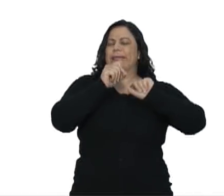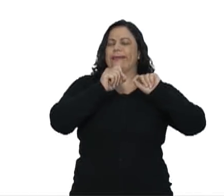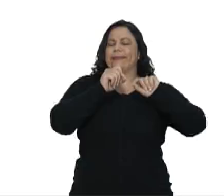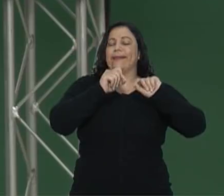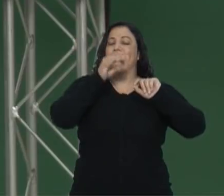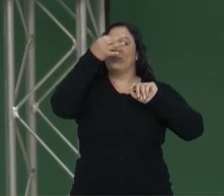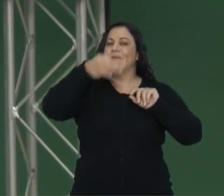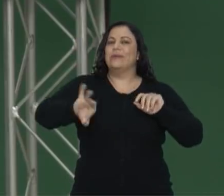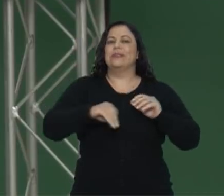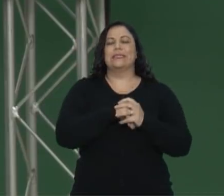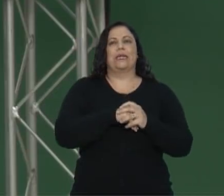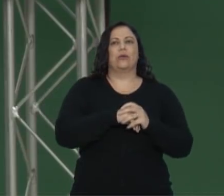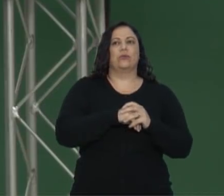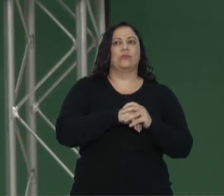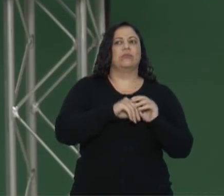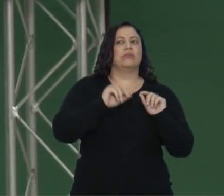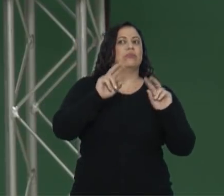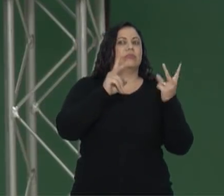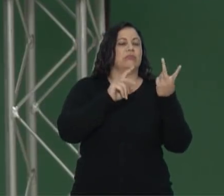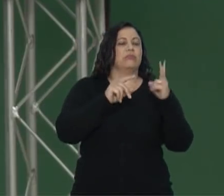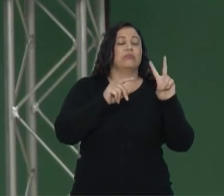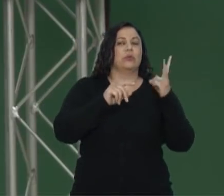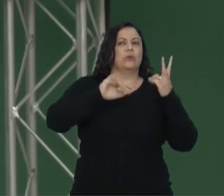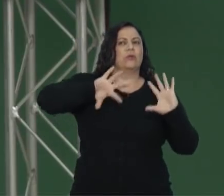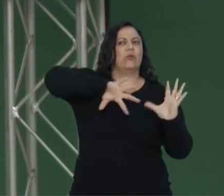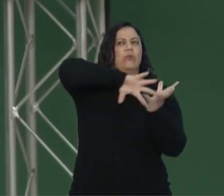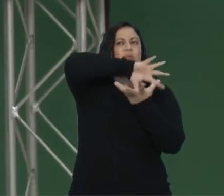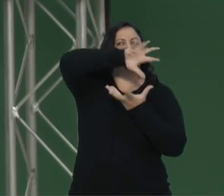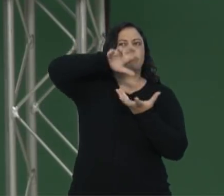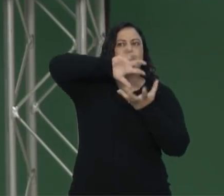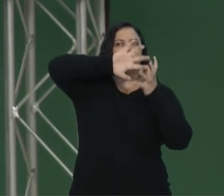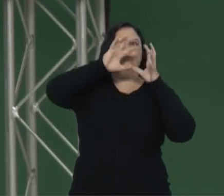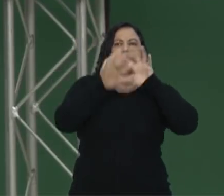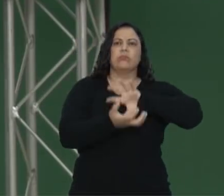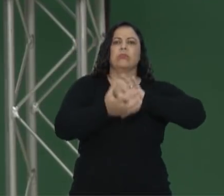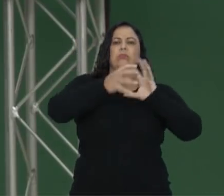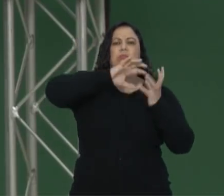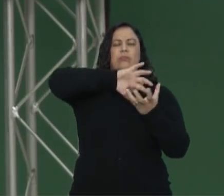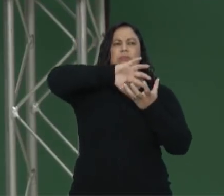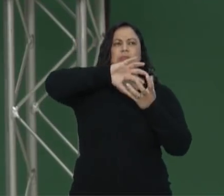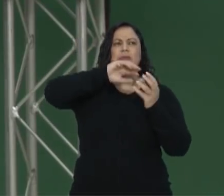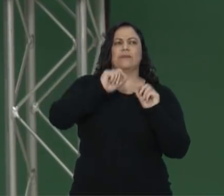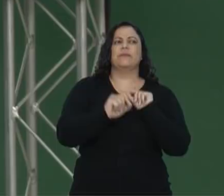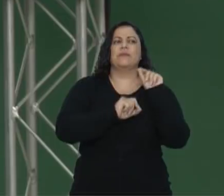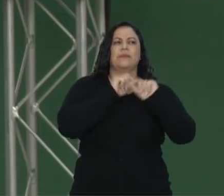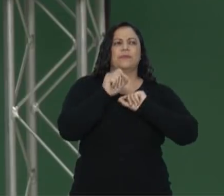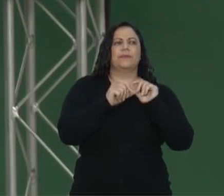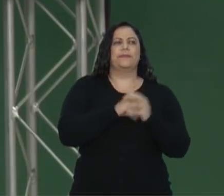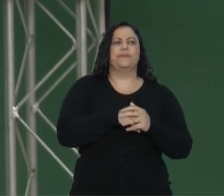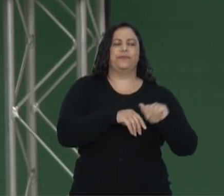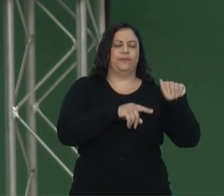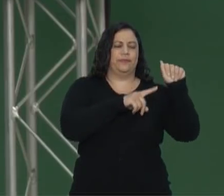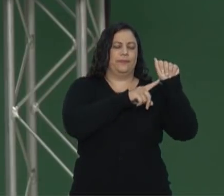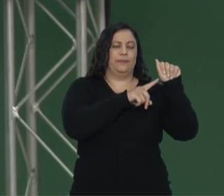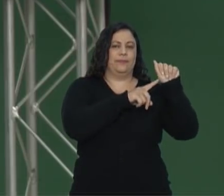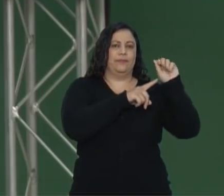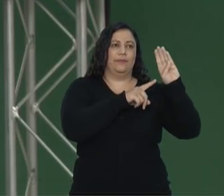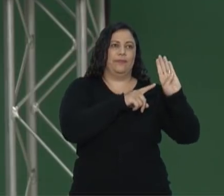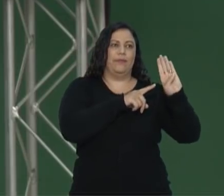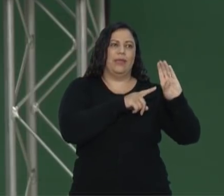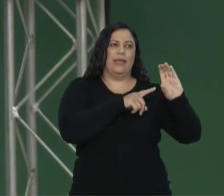ecossistema. Percebam que são dois seres. Será que é letra A, bactérias e protozoários? Letra B, fungos